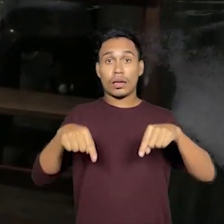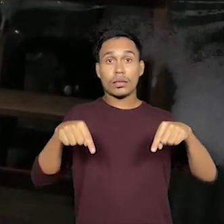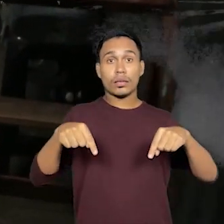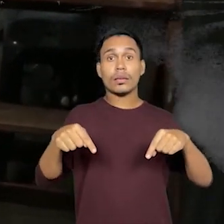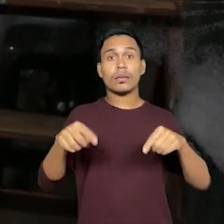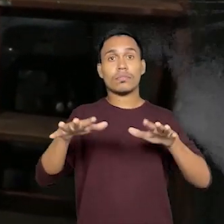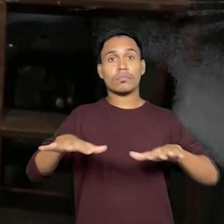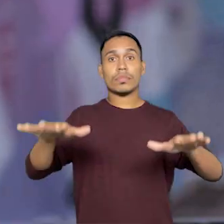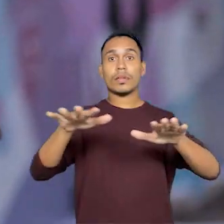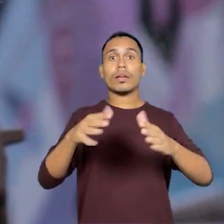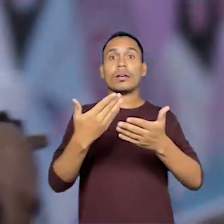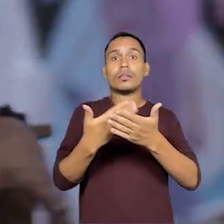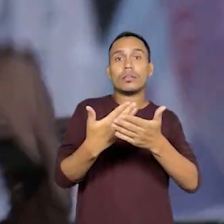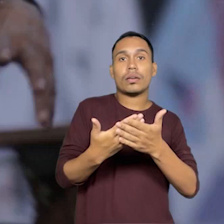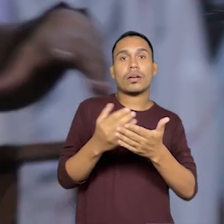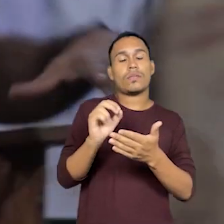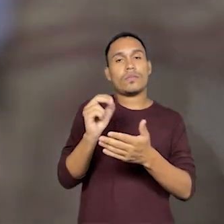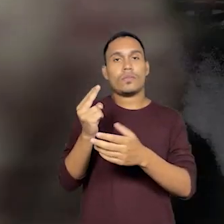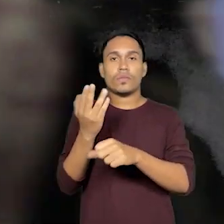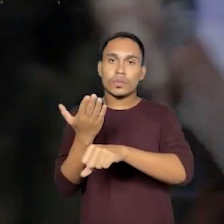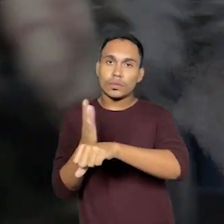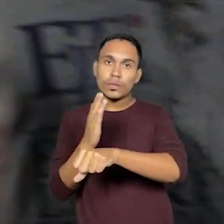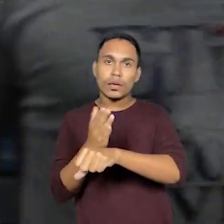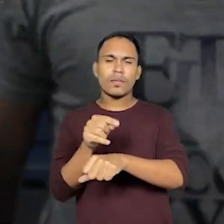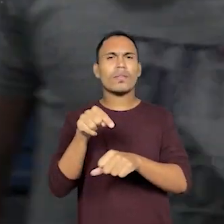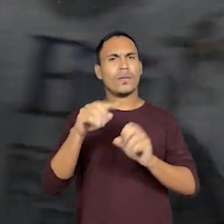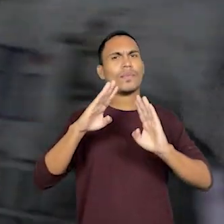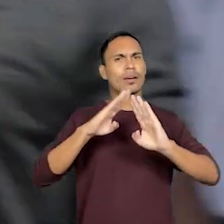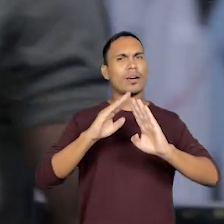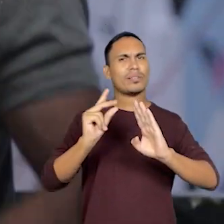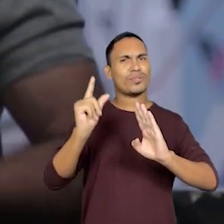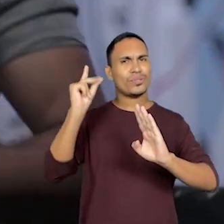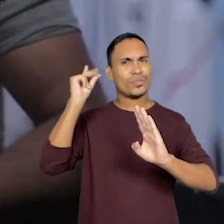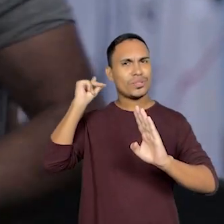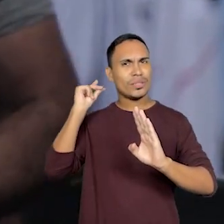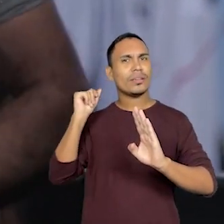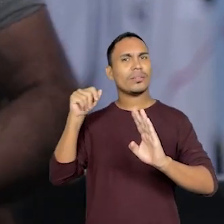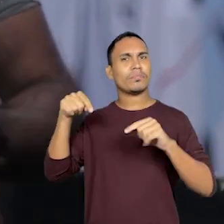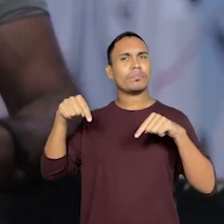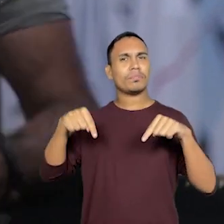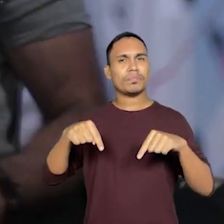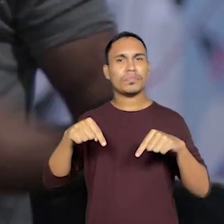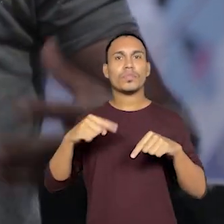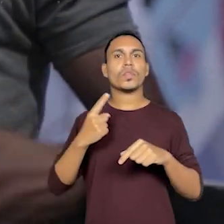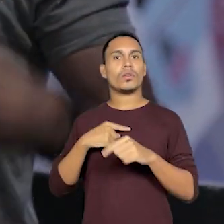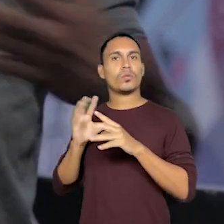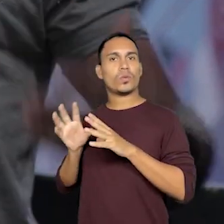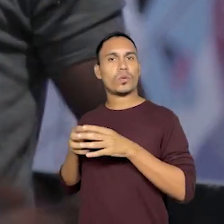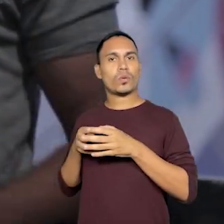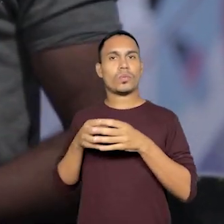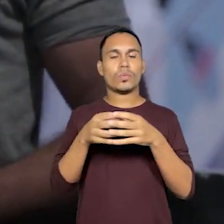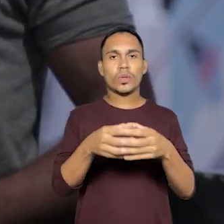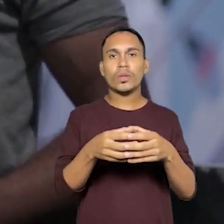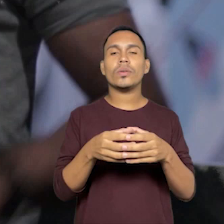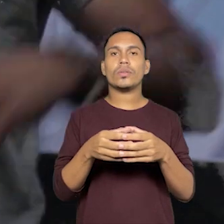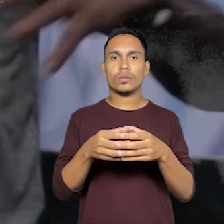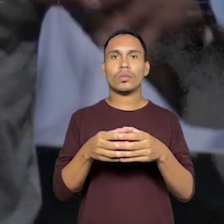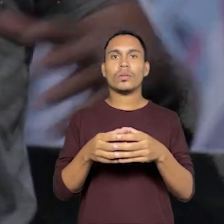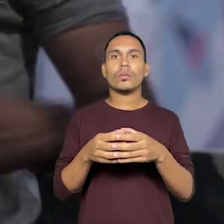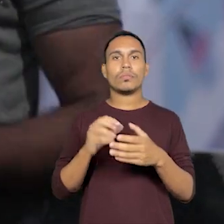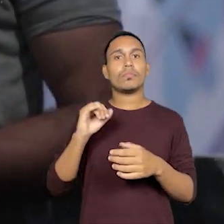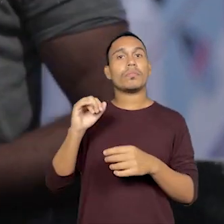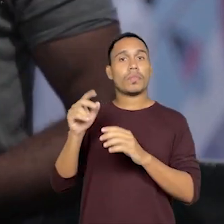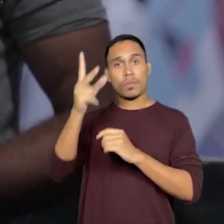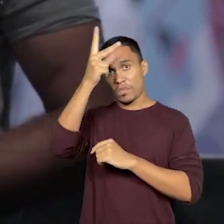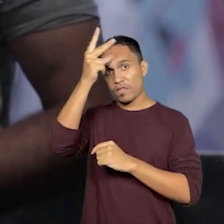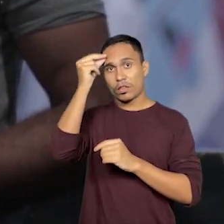os ensaios. Também uma casa antiga, um espaço antigo que a gente meio que ocupou, claro, com o aval da prefeitura, que estava